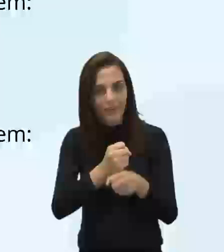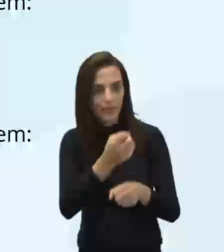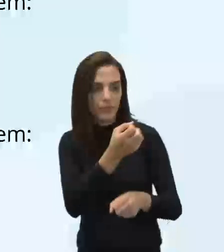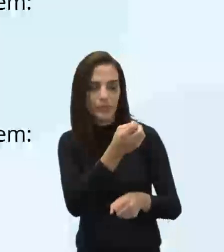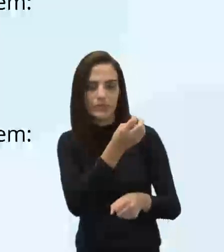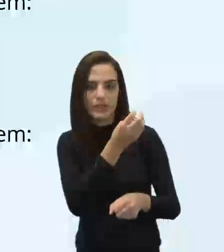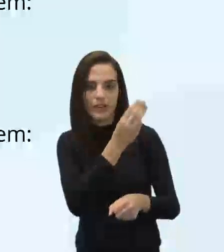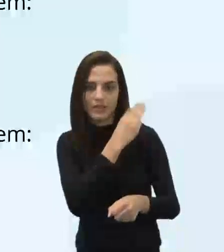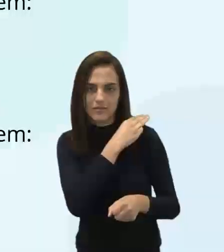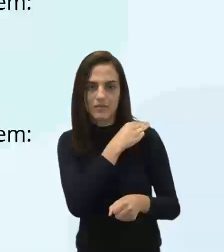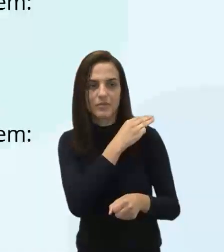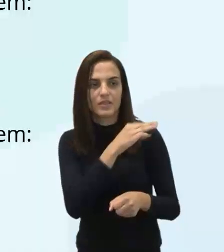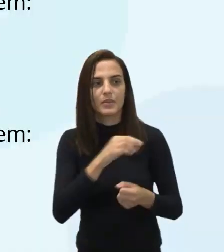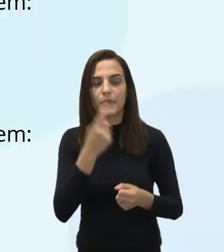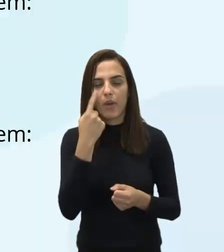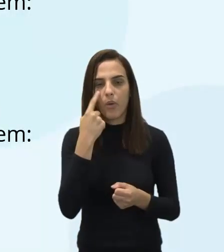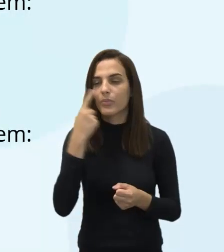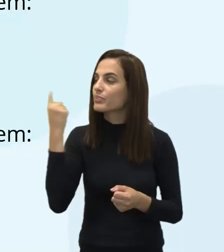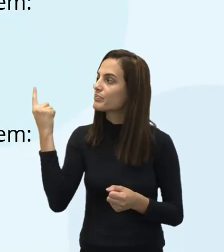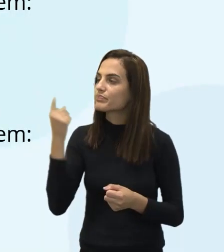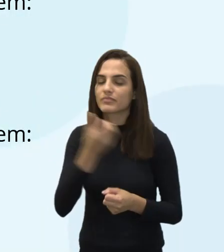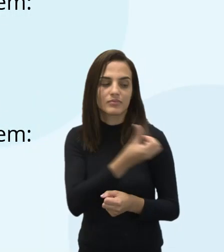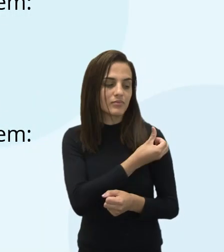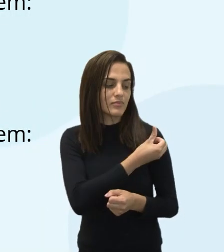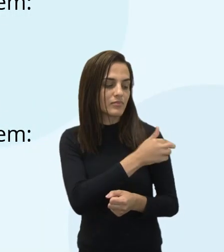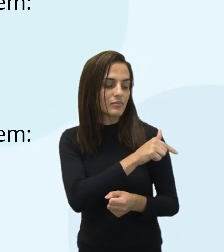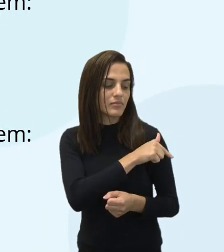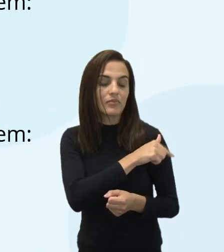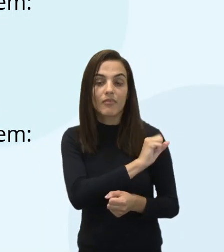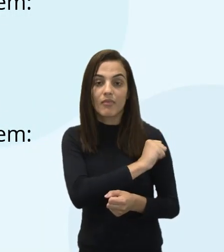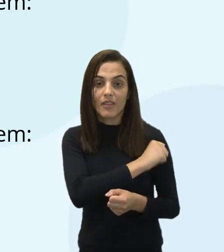ver que temos aí no sexto, sétimo e oitavo ano